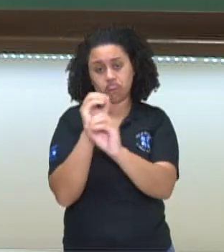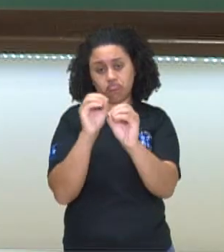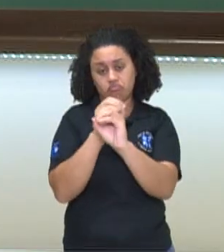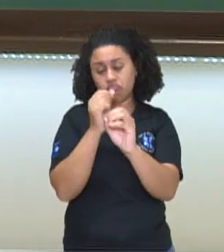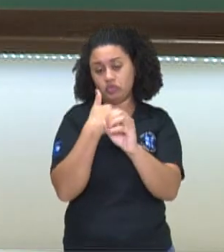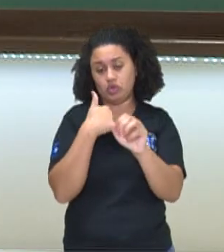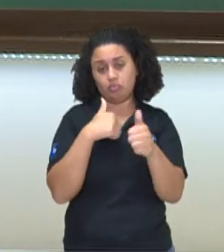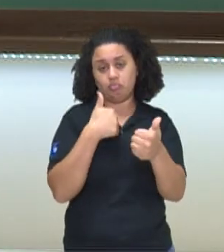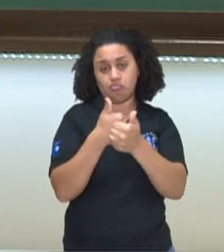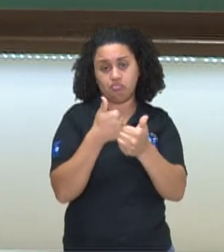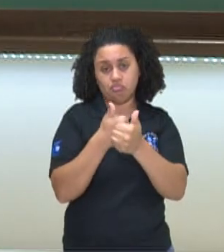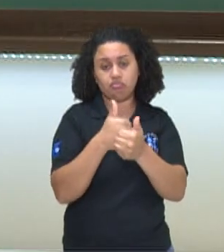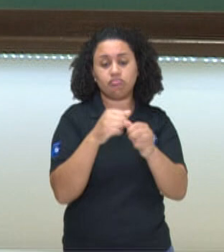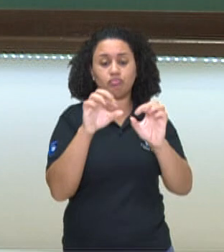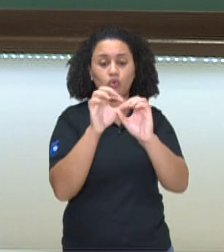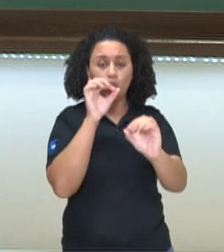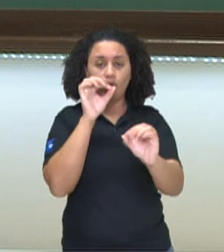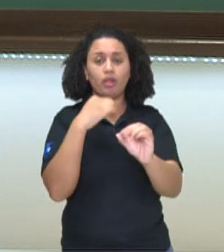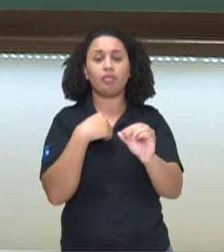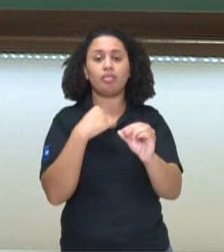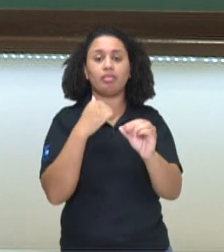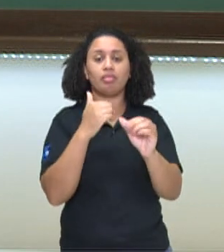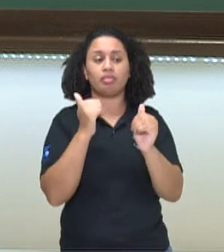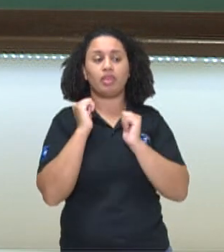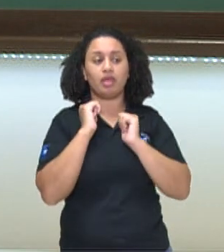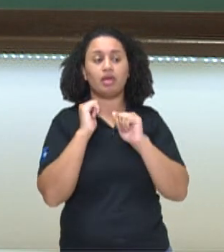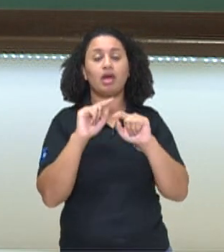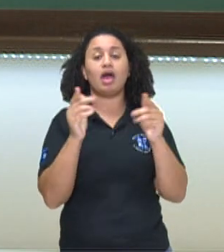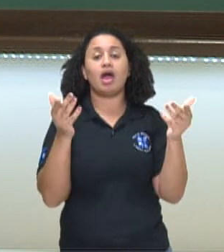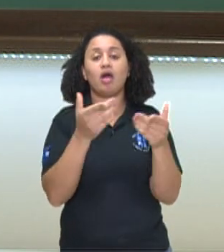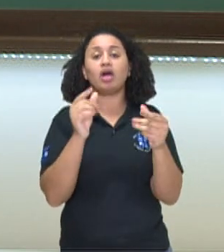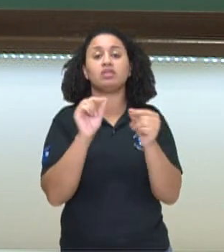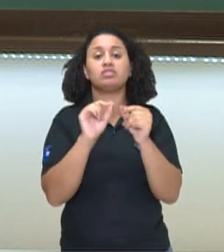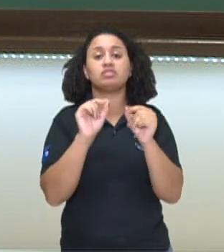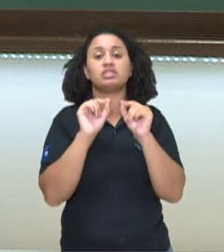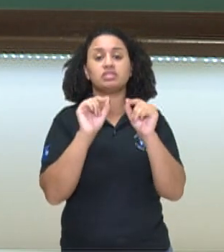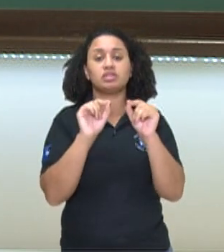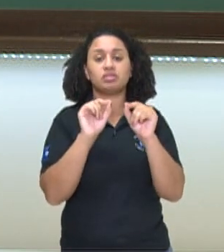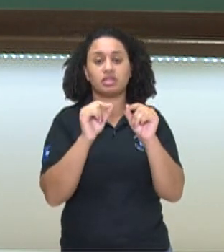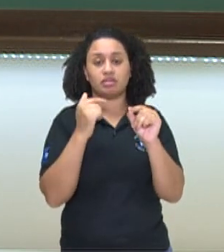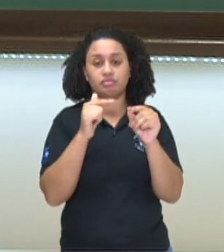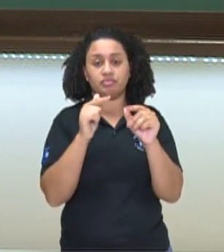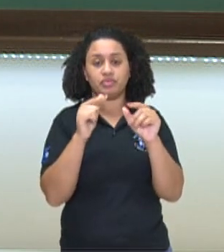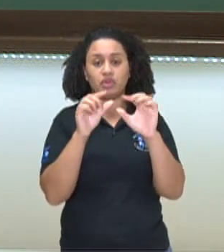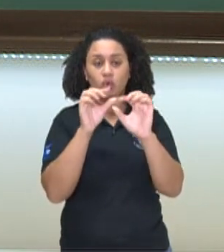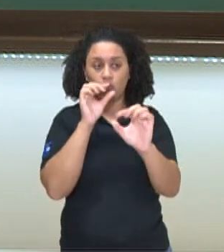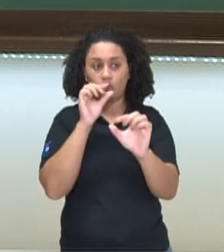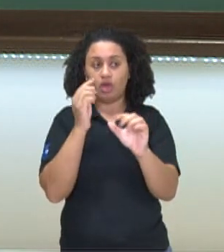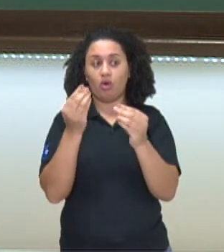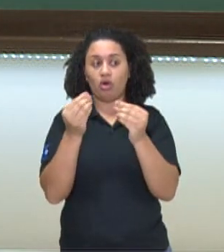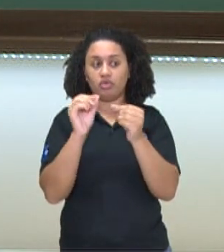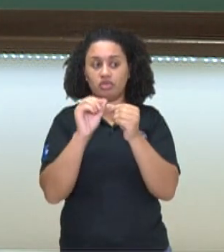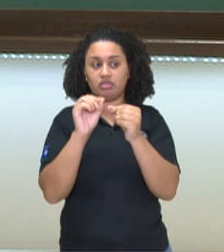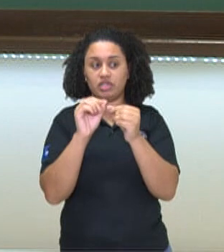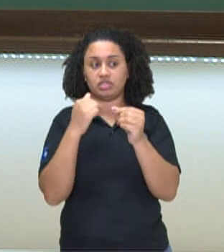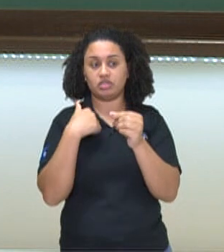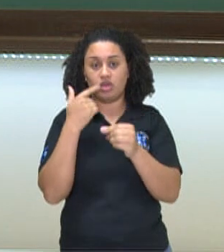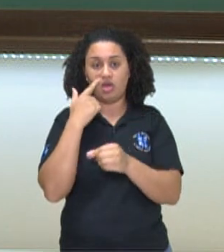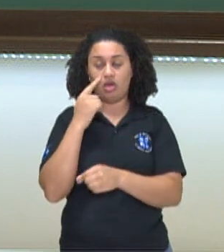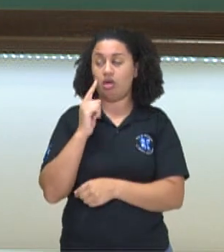aproximo o canudo neutro. Agora eu vou eletrizar este canudo. Eletrizando,